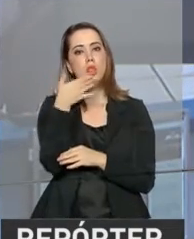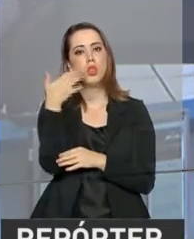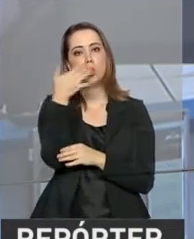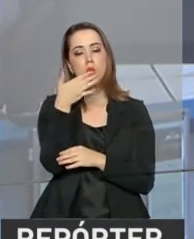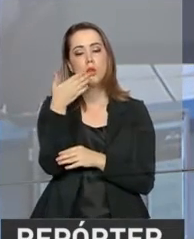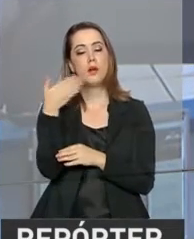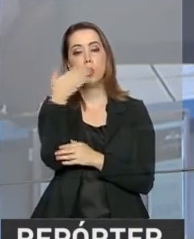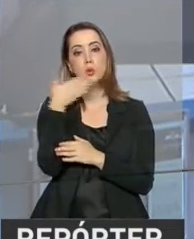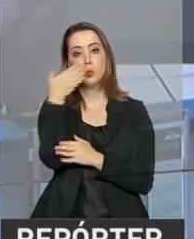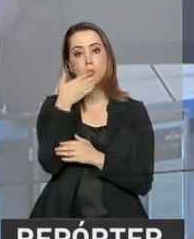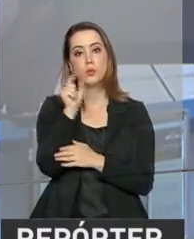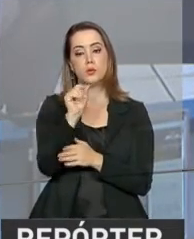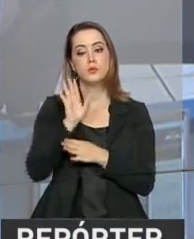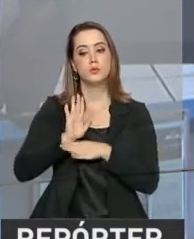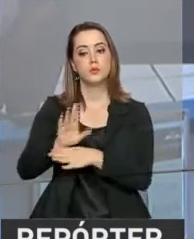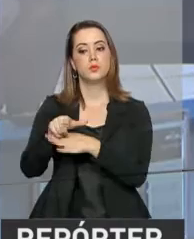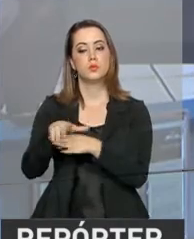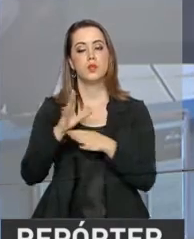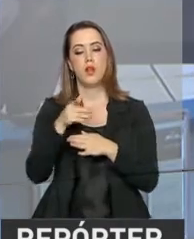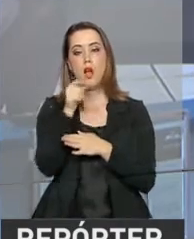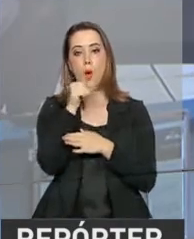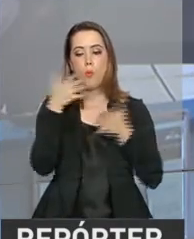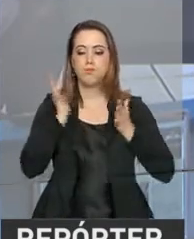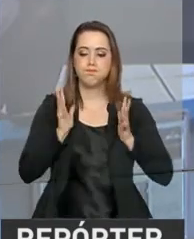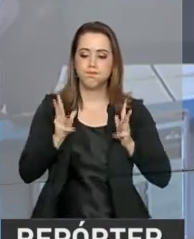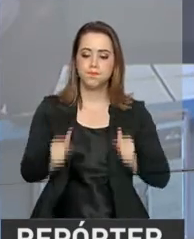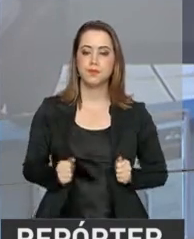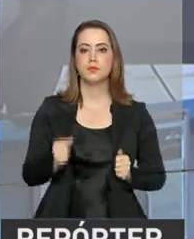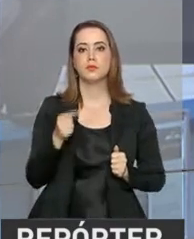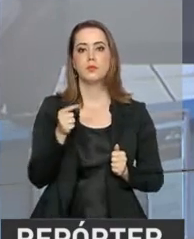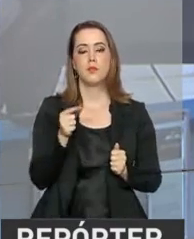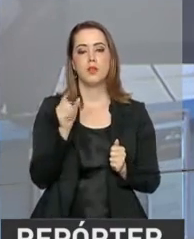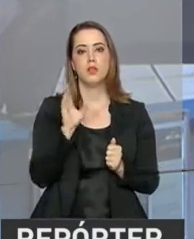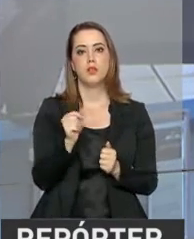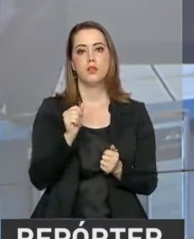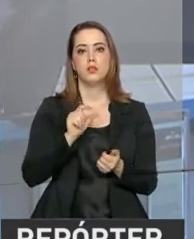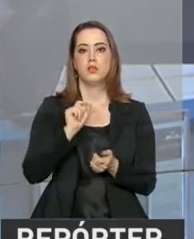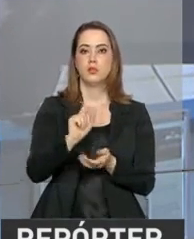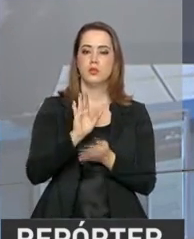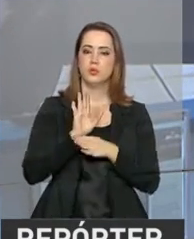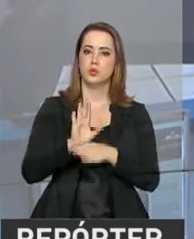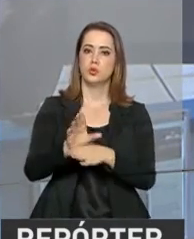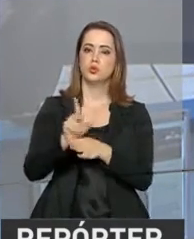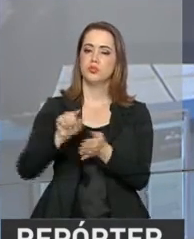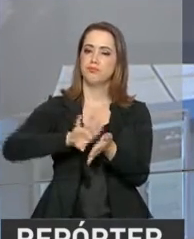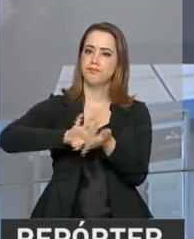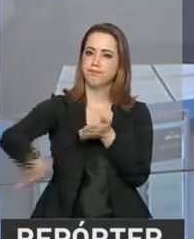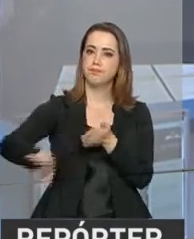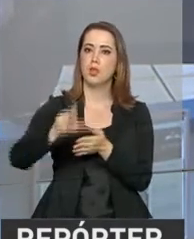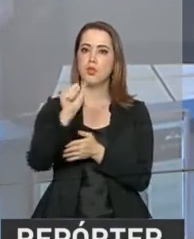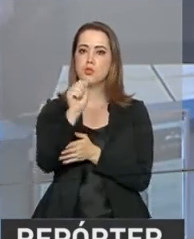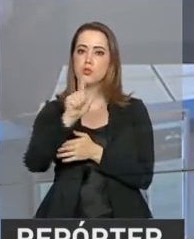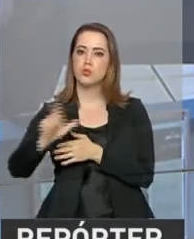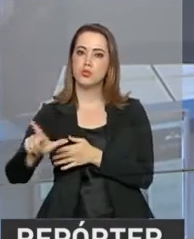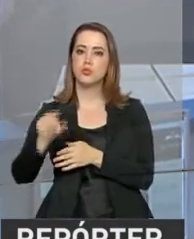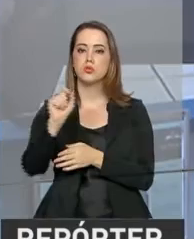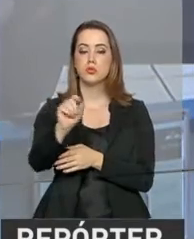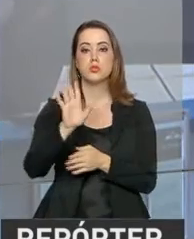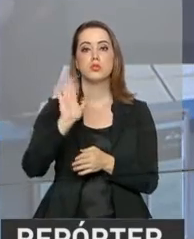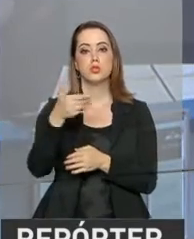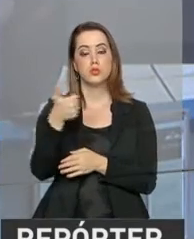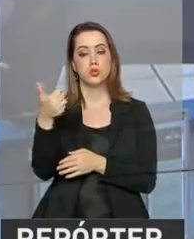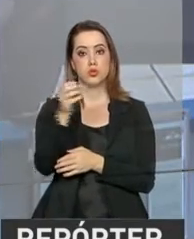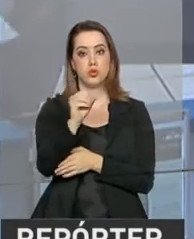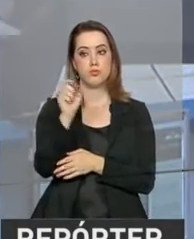comunidades rurais no semiárido brasileiro com o uso de técnicas de dessalinização criado em 2003 o programa está em 10